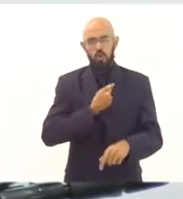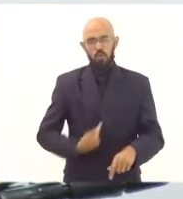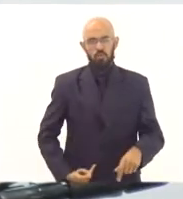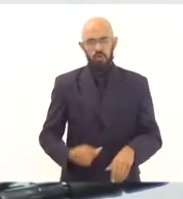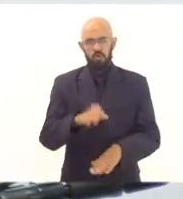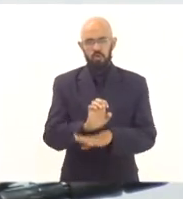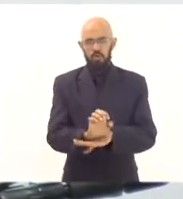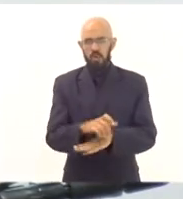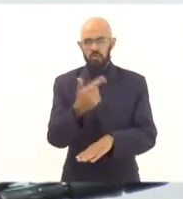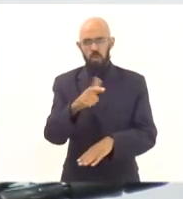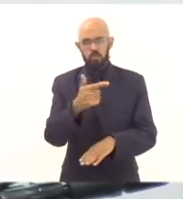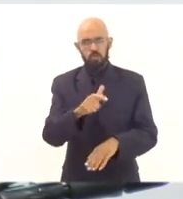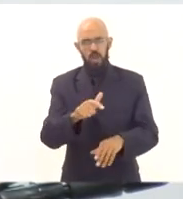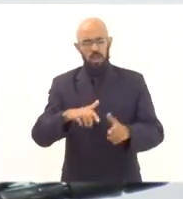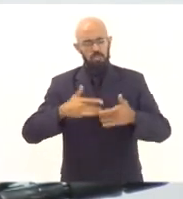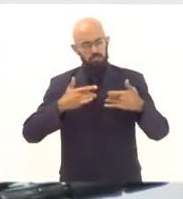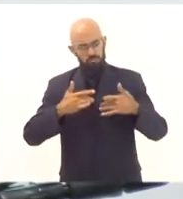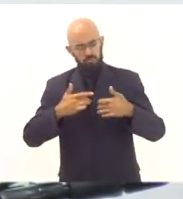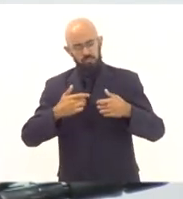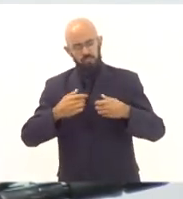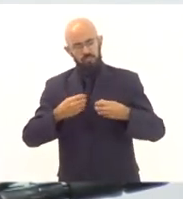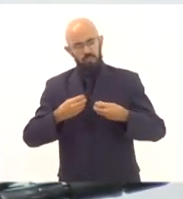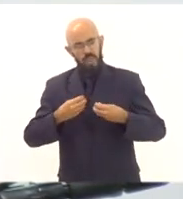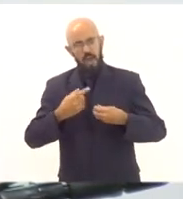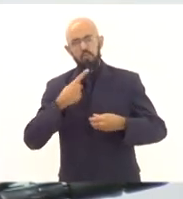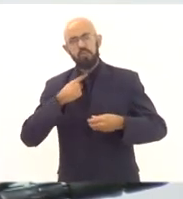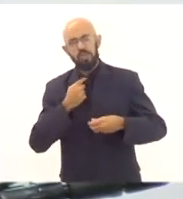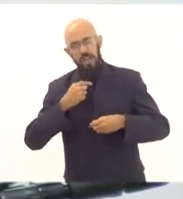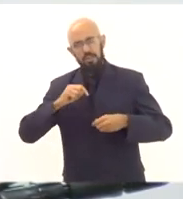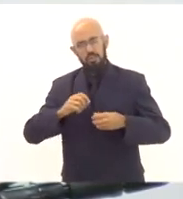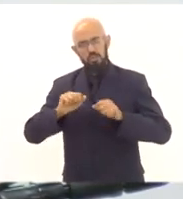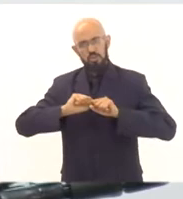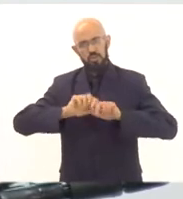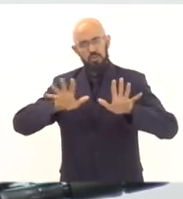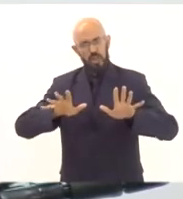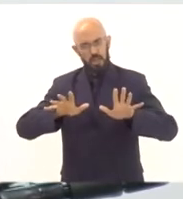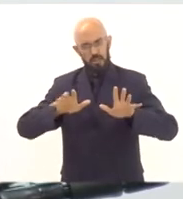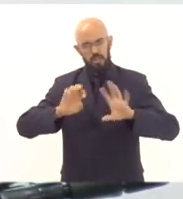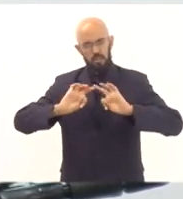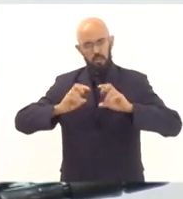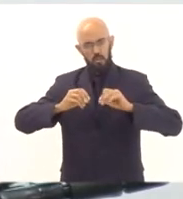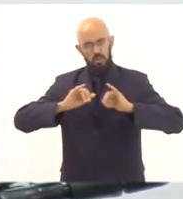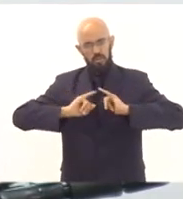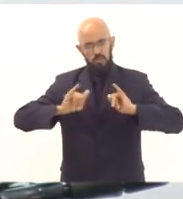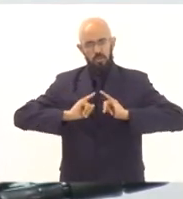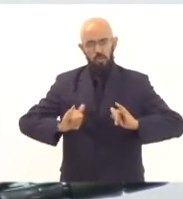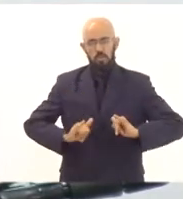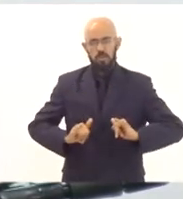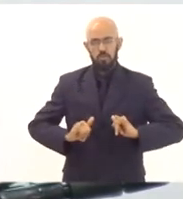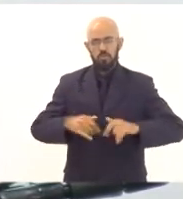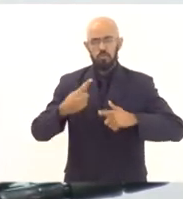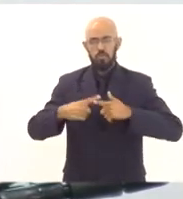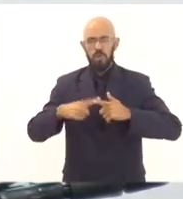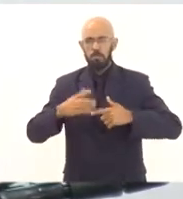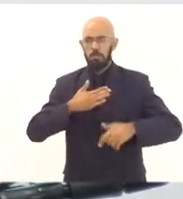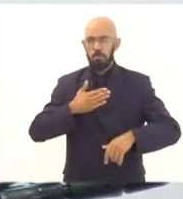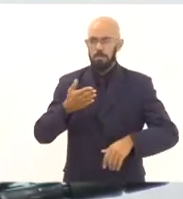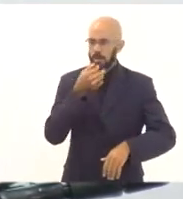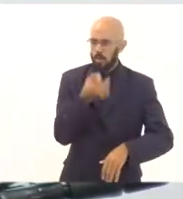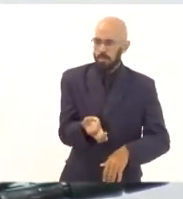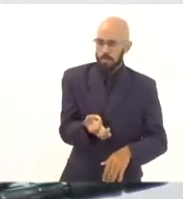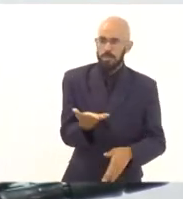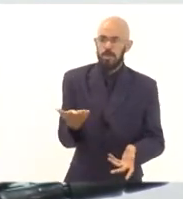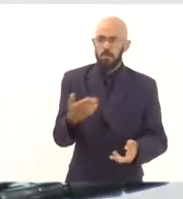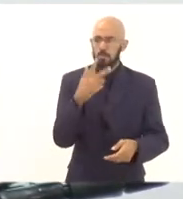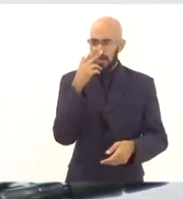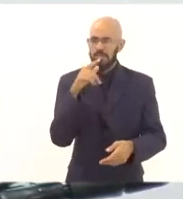de prestar os esclarecimentos necessários né porque me parece um algo